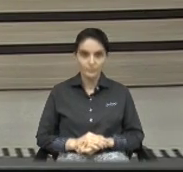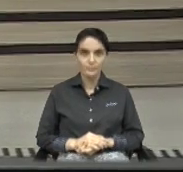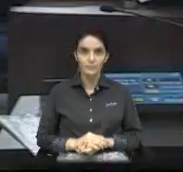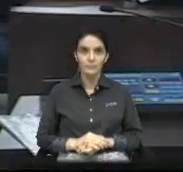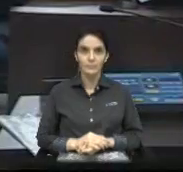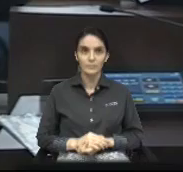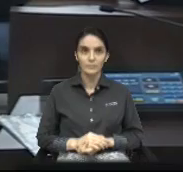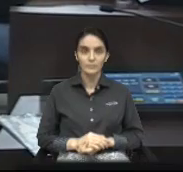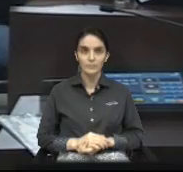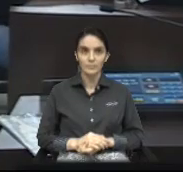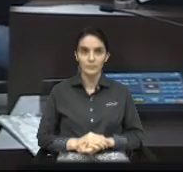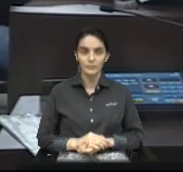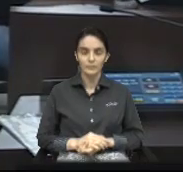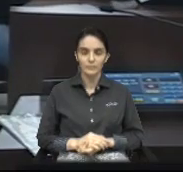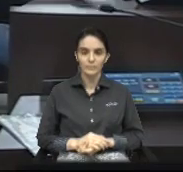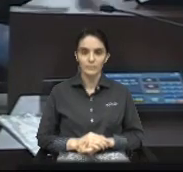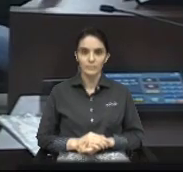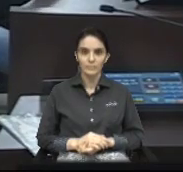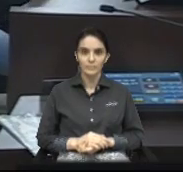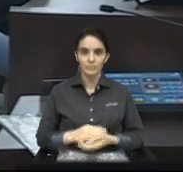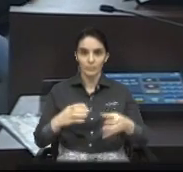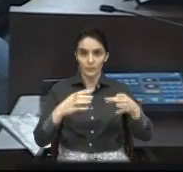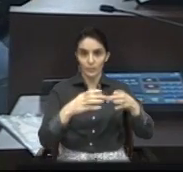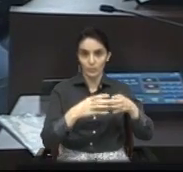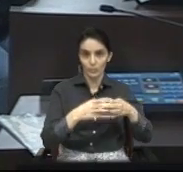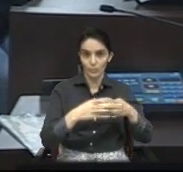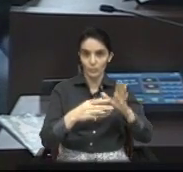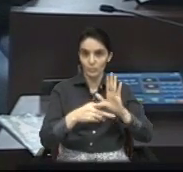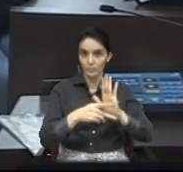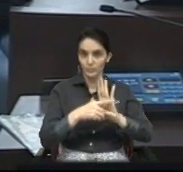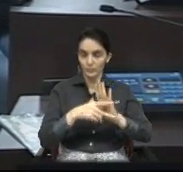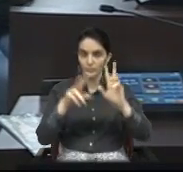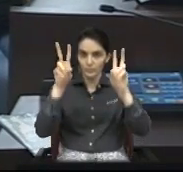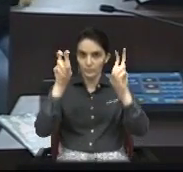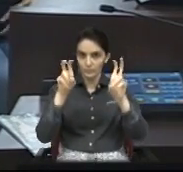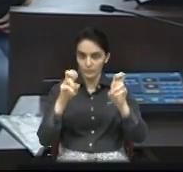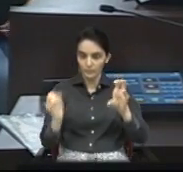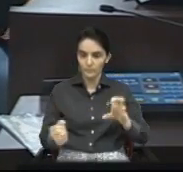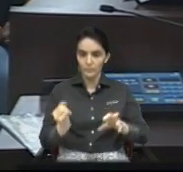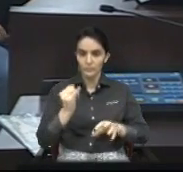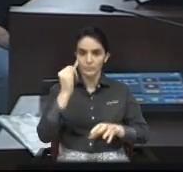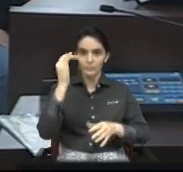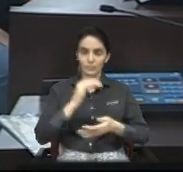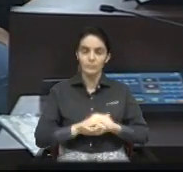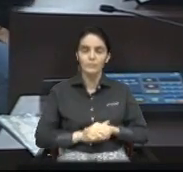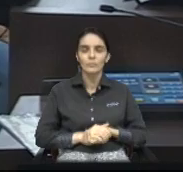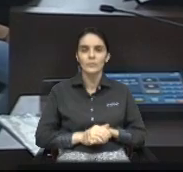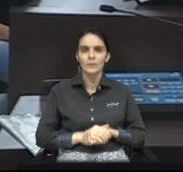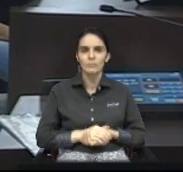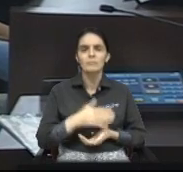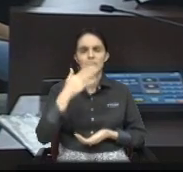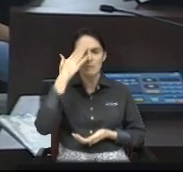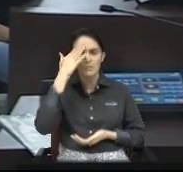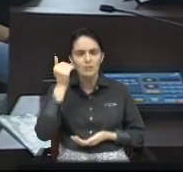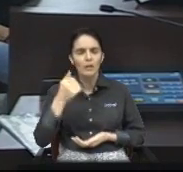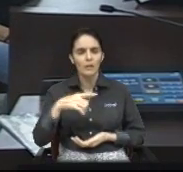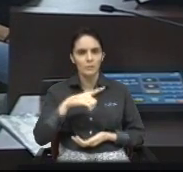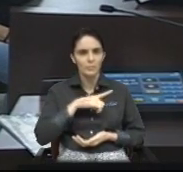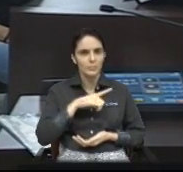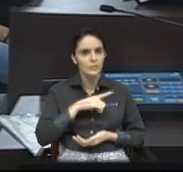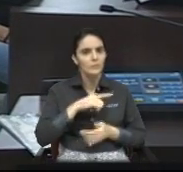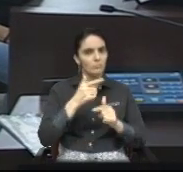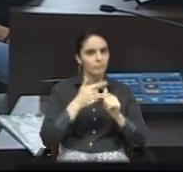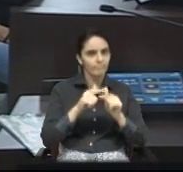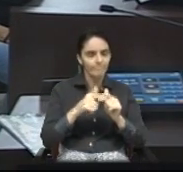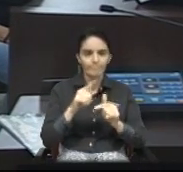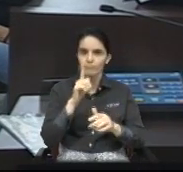Conclusões e recomendações. Esta Comissão de Assuntos Relevantes buscou, além de compreender a crise hídrica ocorrida, principalmente no